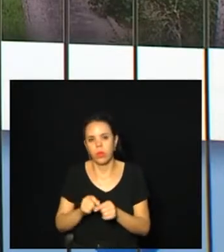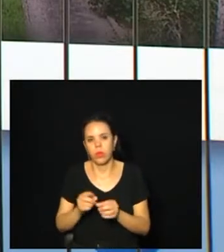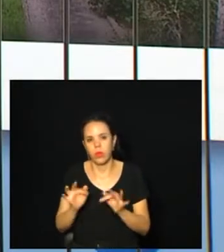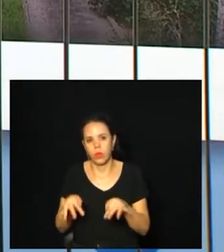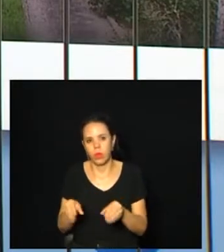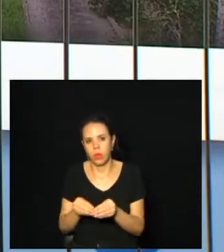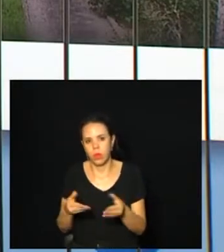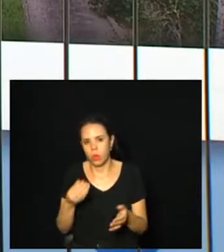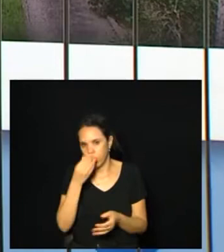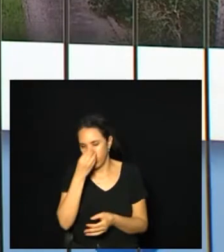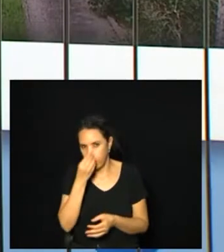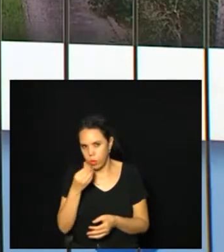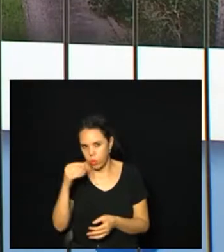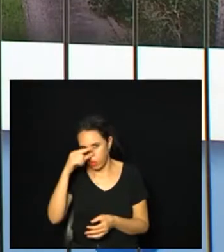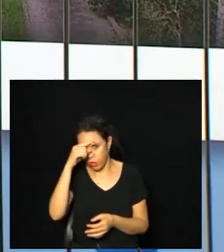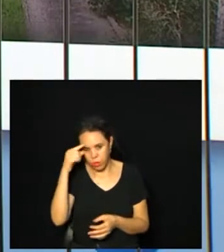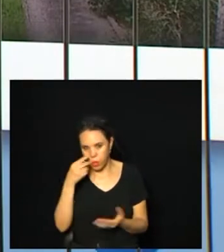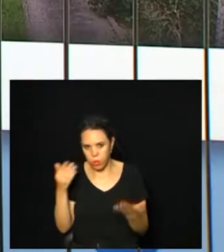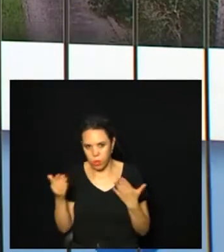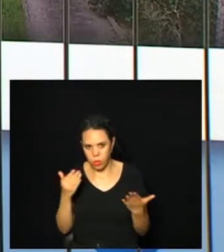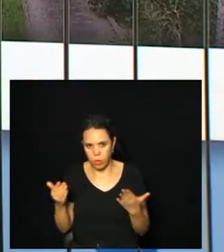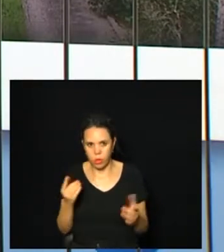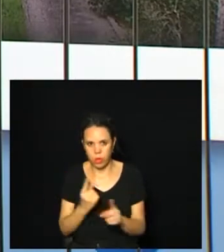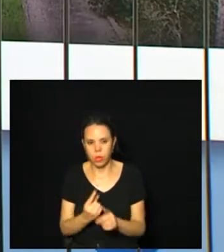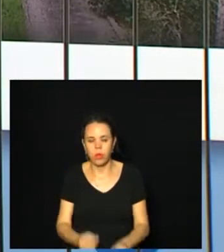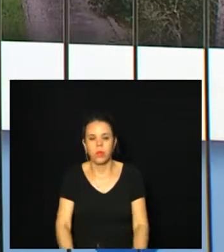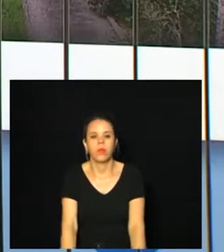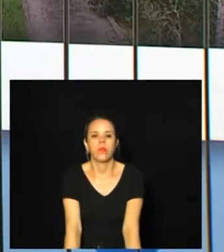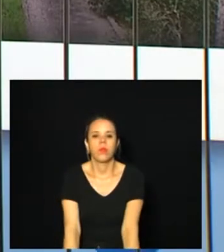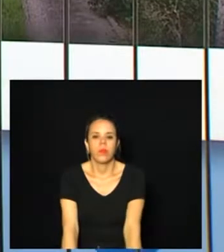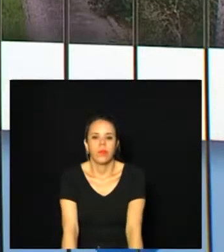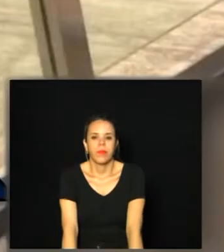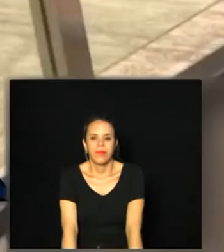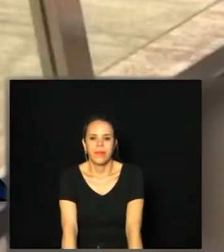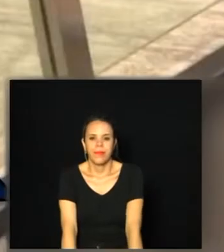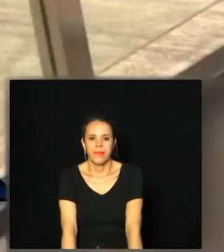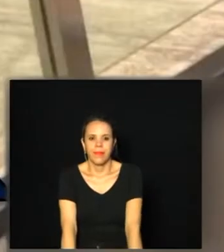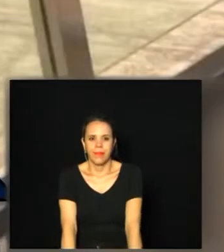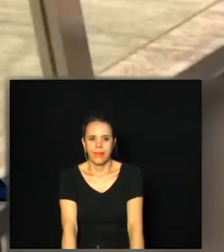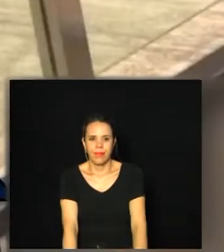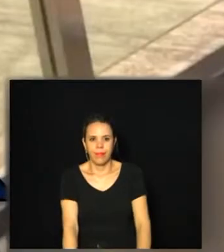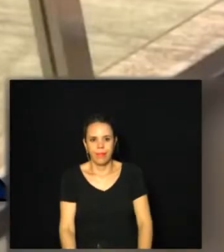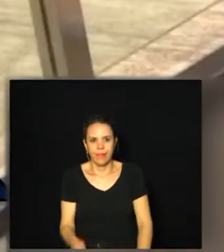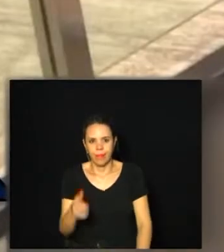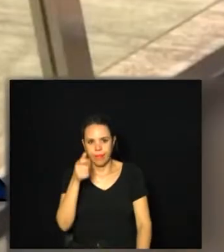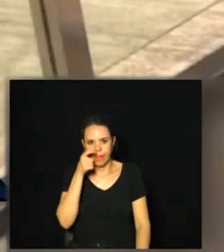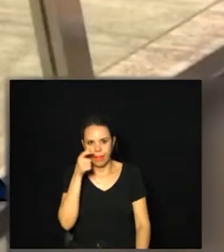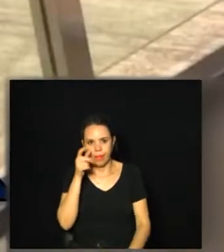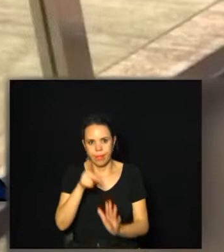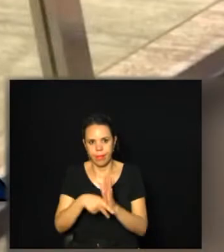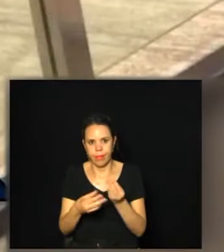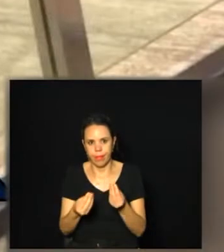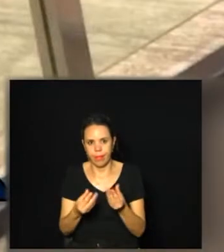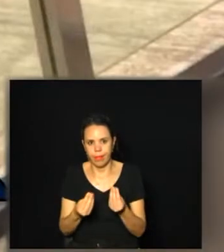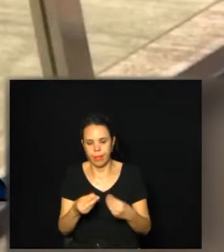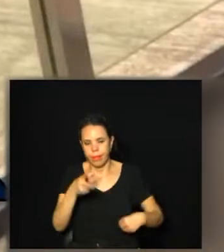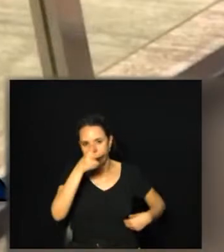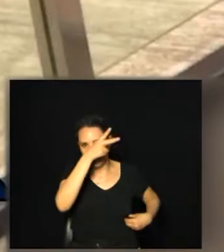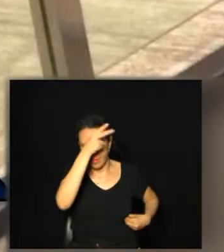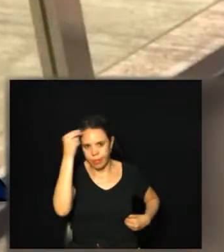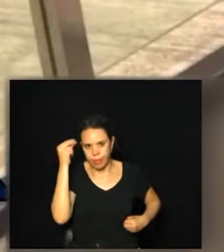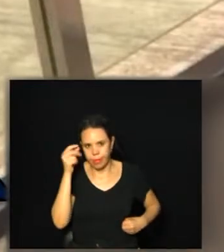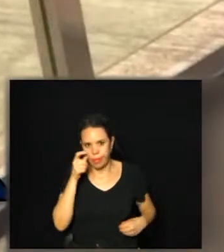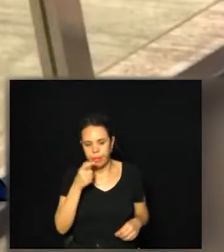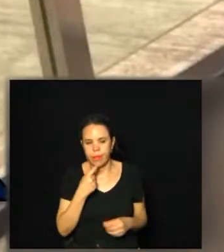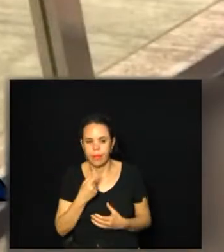final, Marchesi fez um balanço do encontro. Vimos vários projetos do prefeito municipal